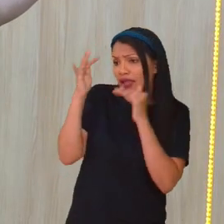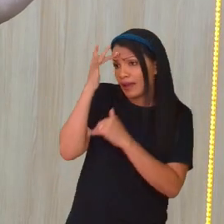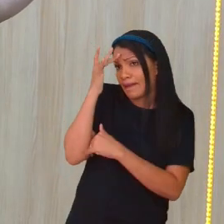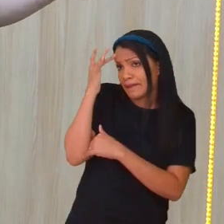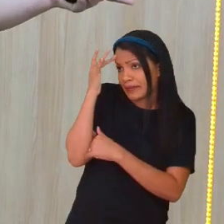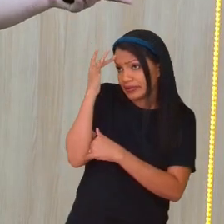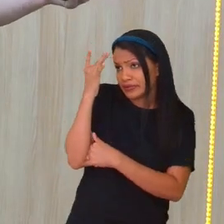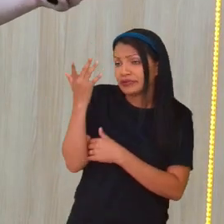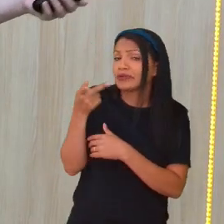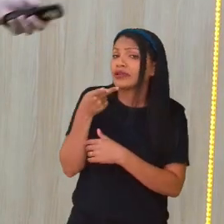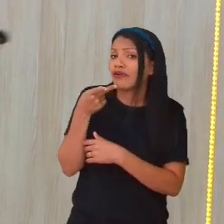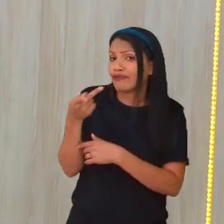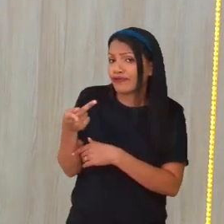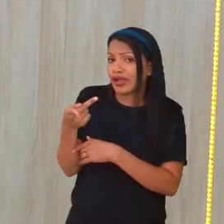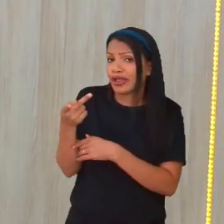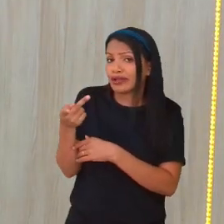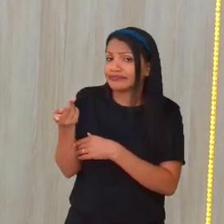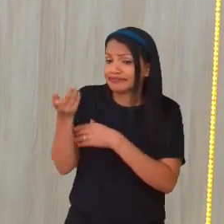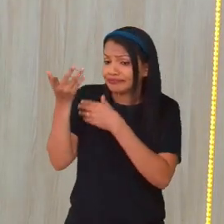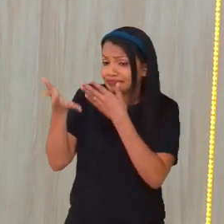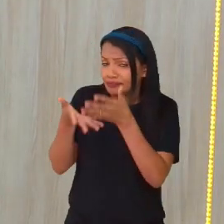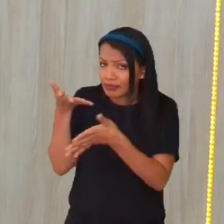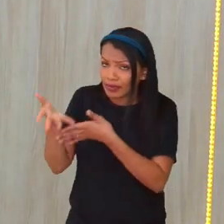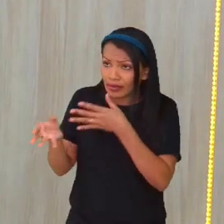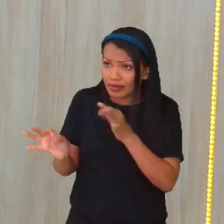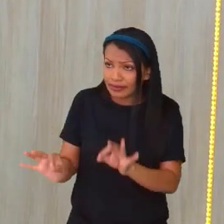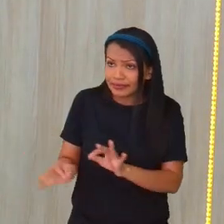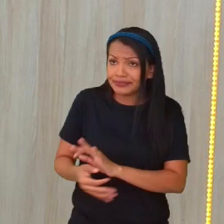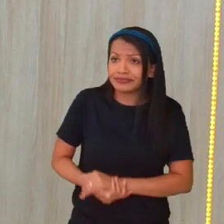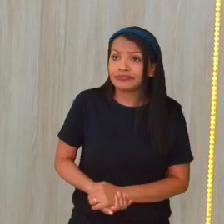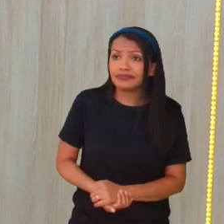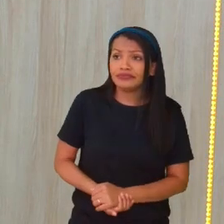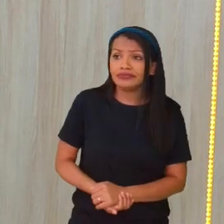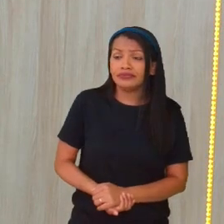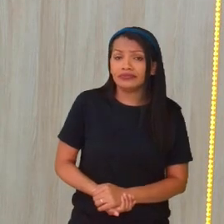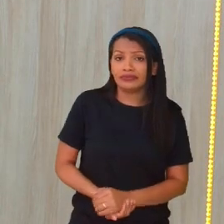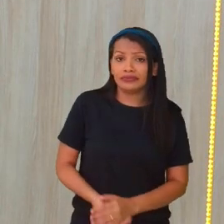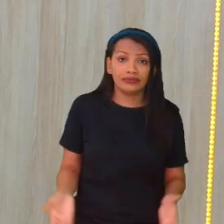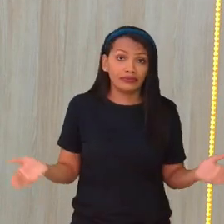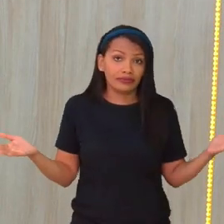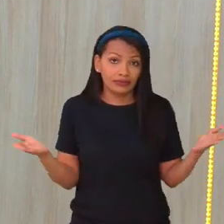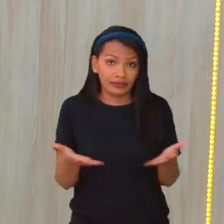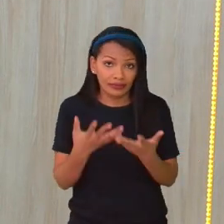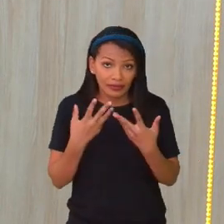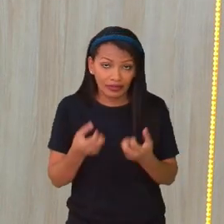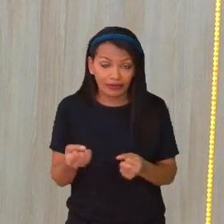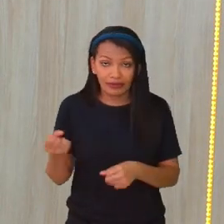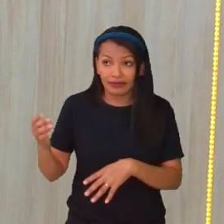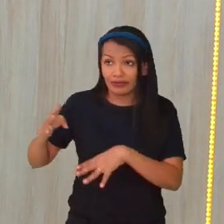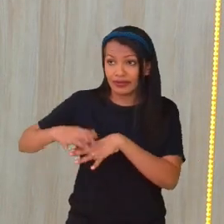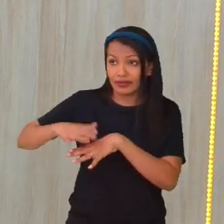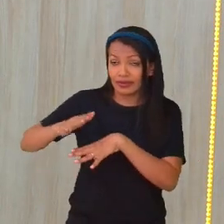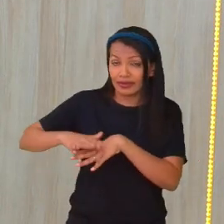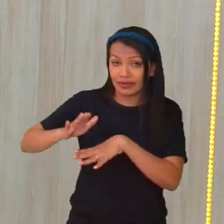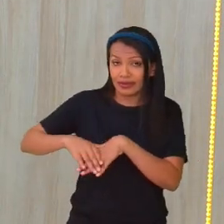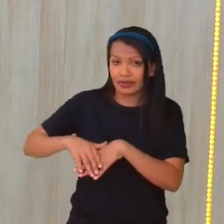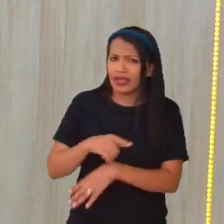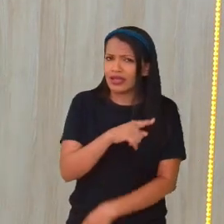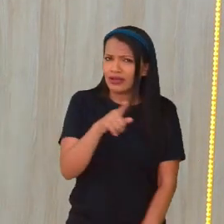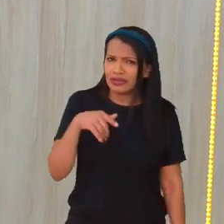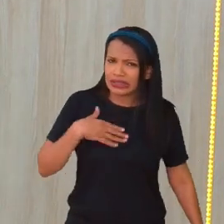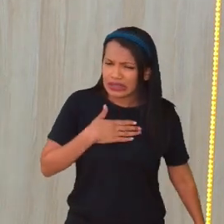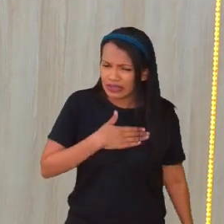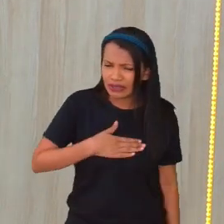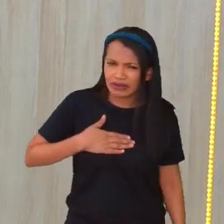pessoa fala. Exatamente. Se define. Agora, vamos para matemática pura mesmo. Eu sei que vocês